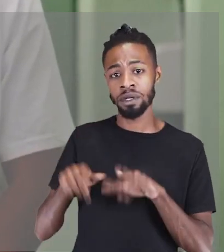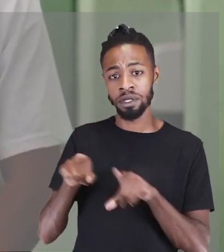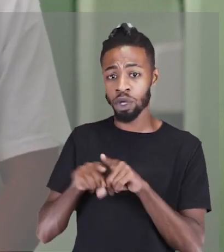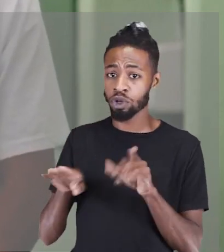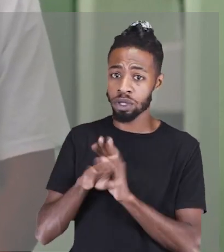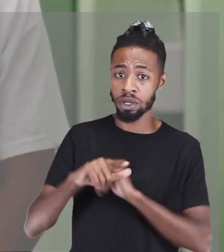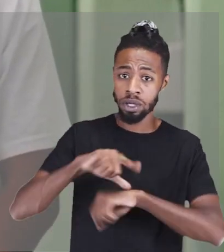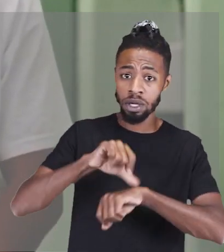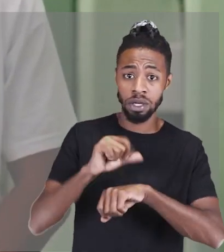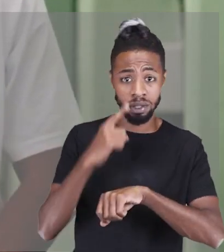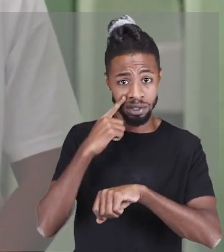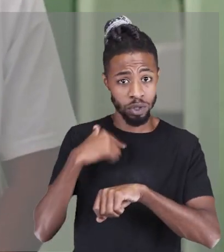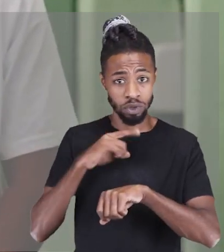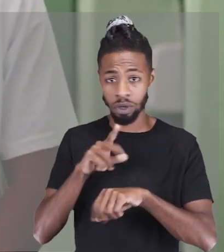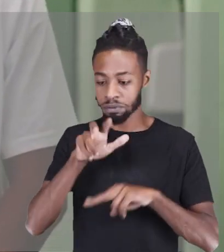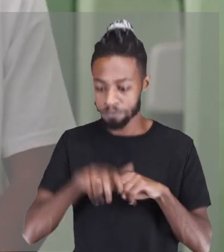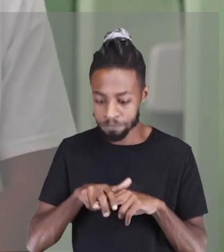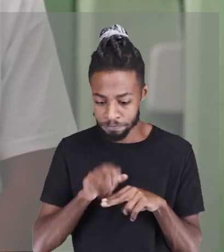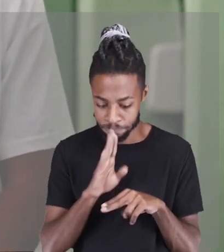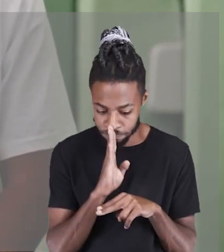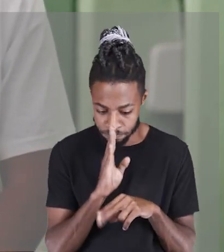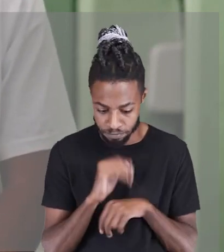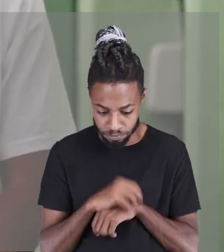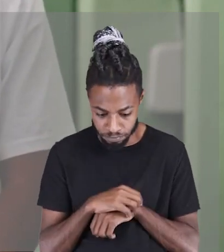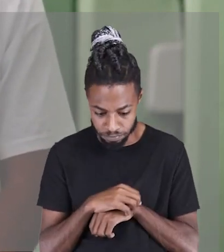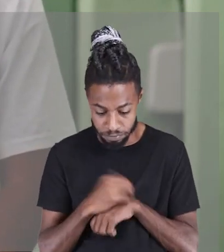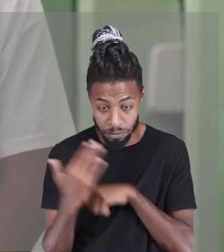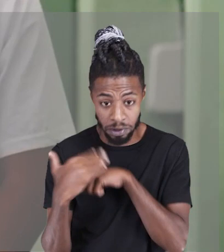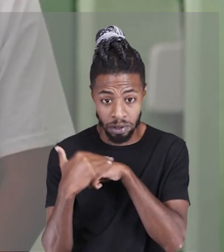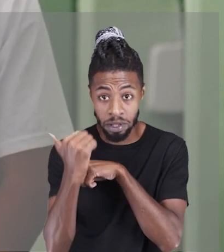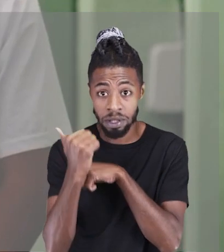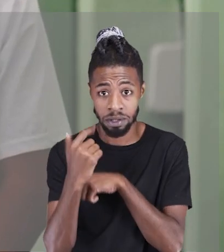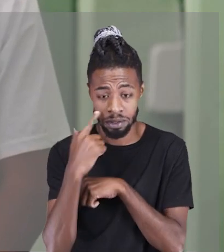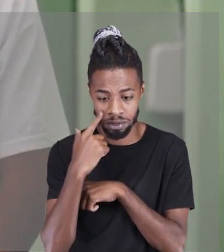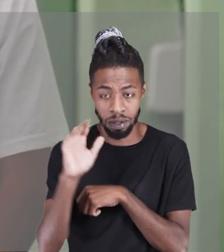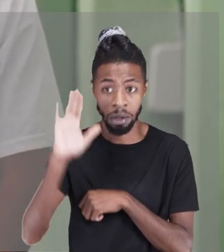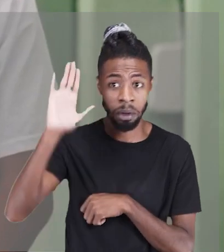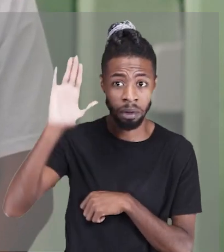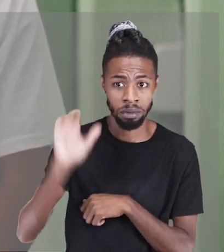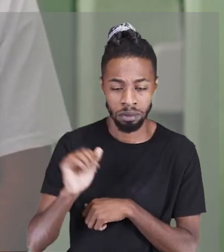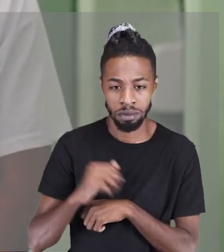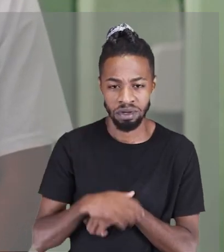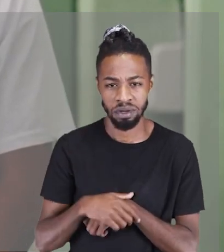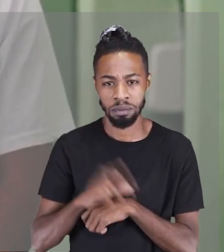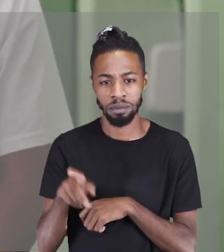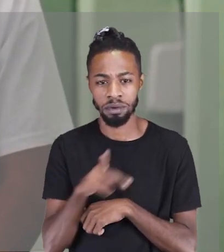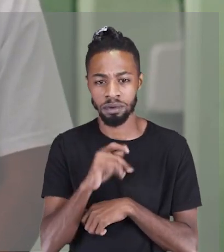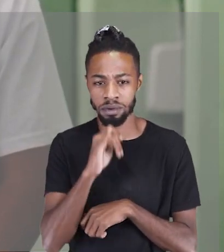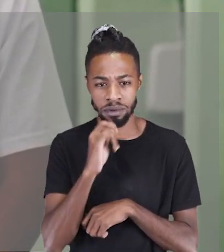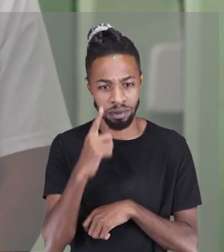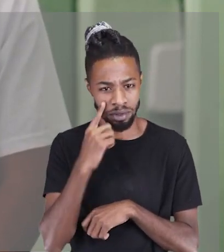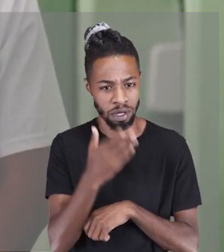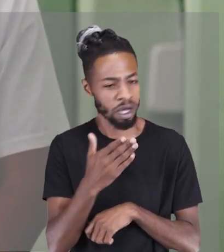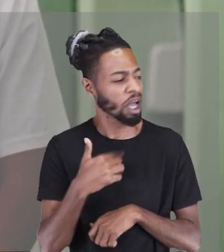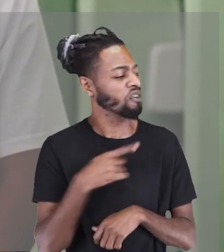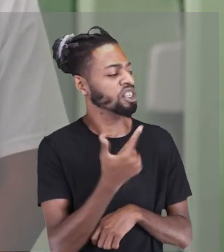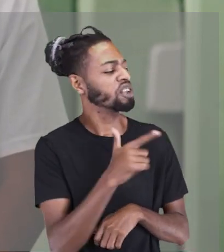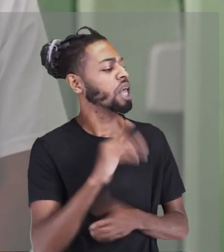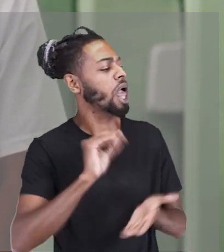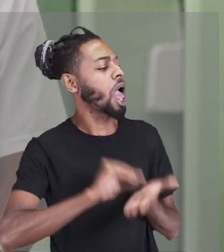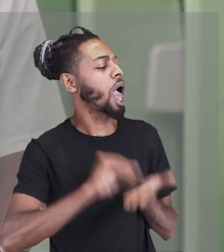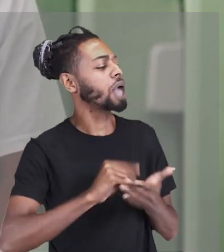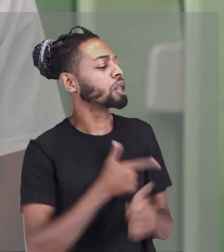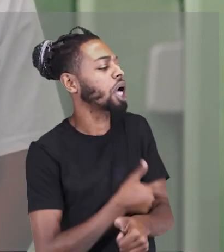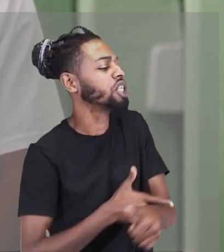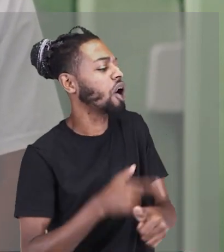E a maioria das vezes que eu chego meio atrasado, então já tá na hora da chamada, eu sempre respondo. Eu sou o primeiro. Aí ele pega e fala, você é muito sem